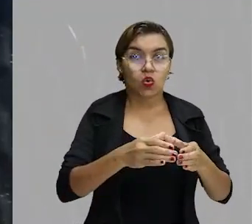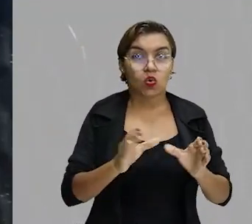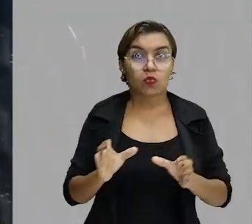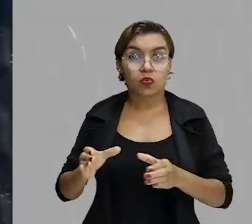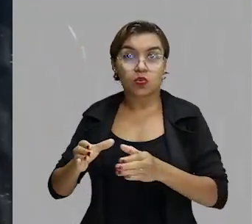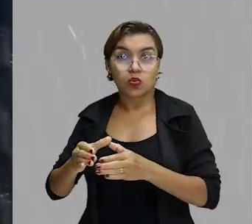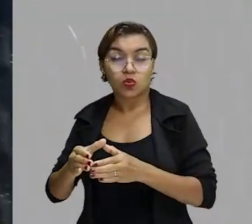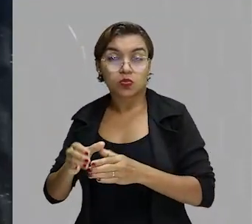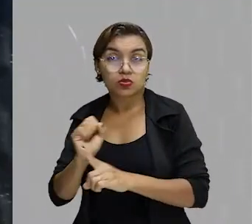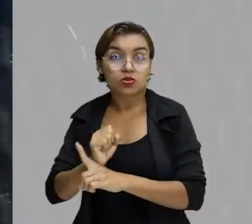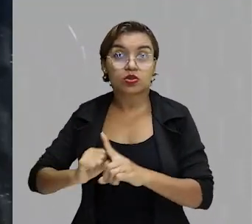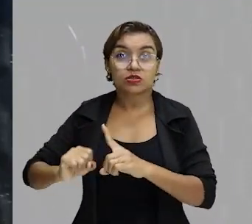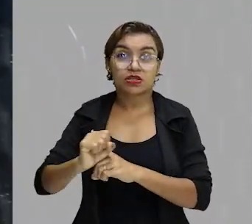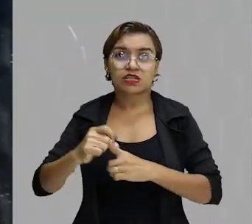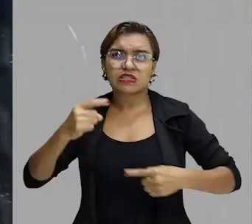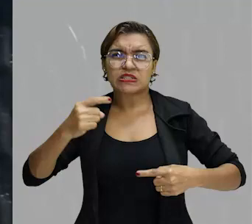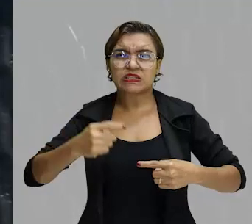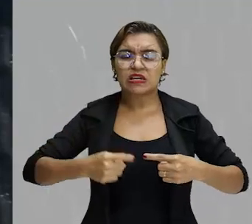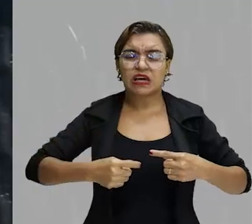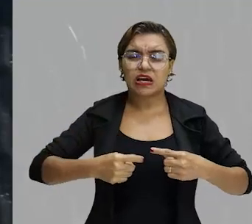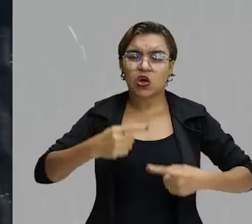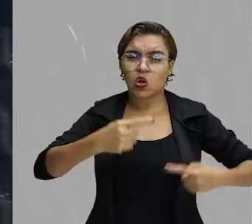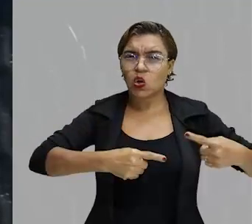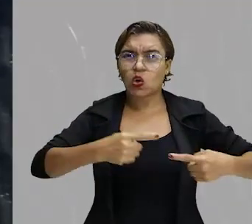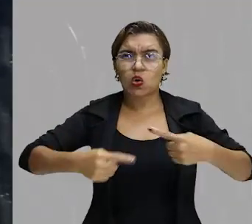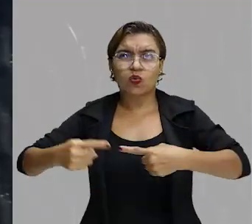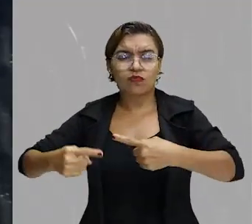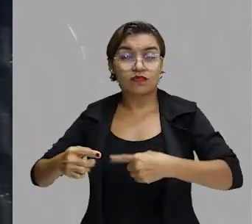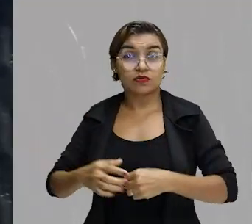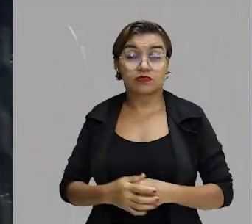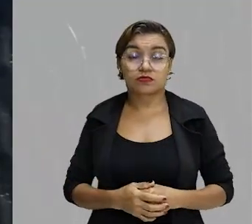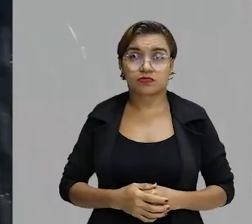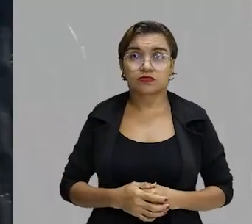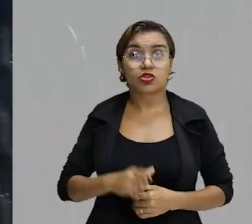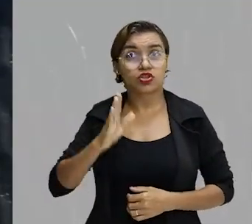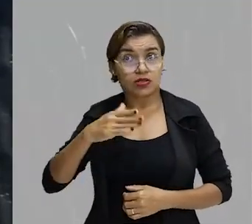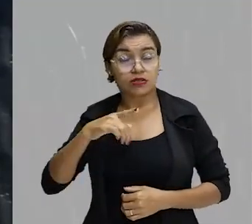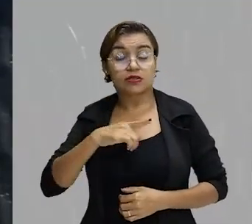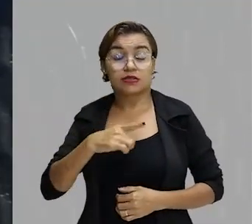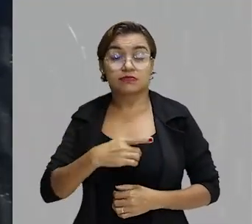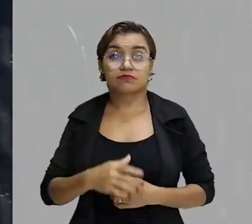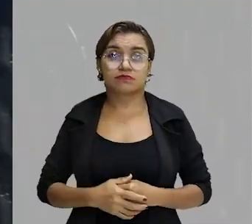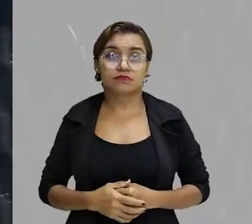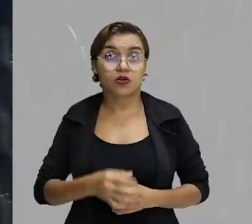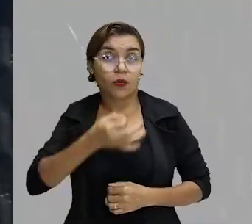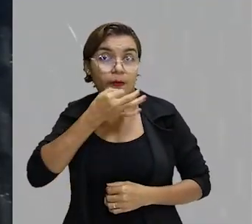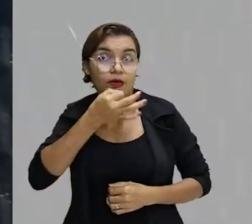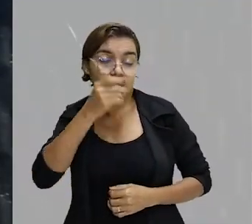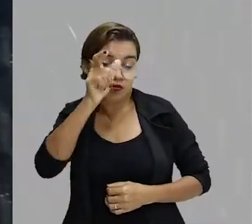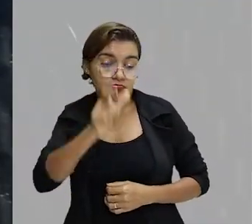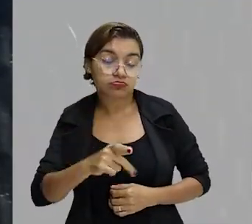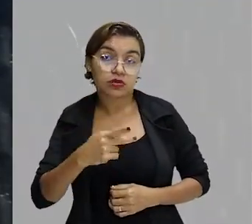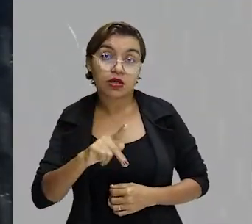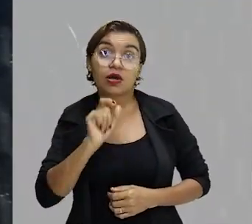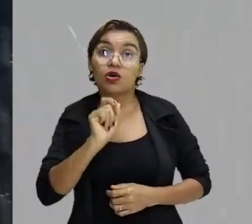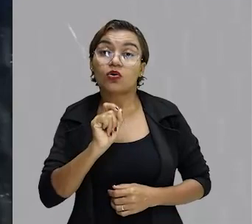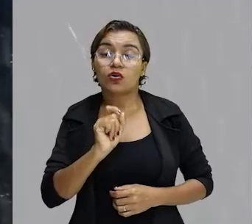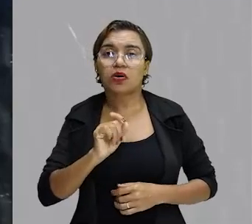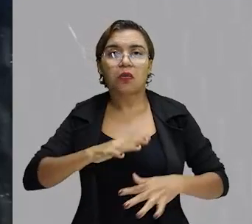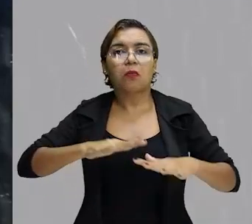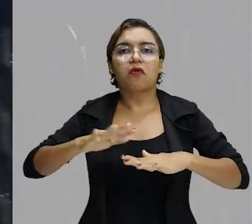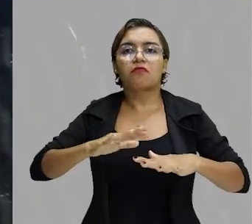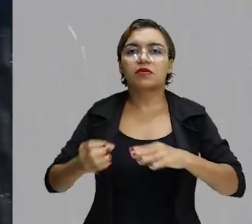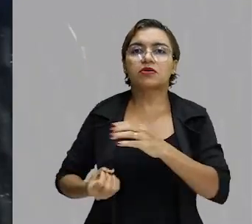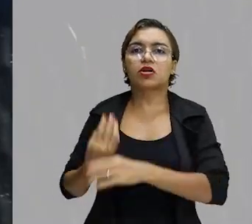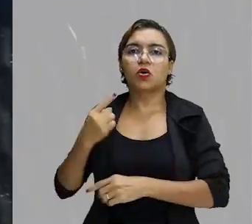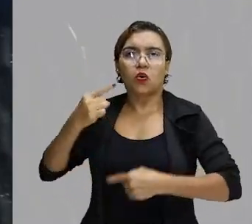grupos sociais. Então, esse conflito já existe. Segundo Alan Turing, não é o movimento que criou